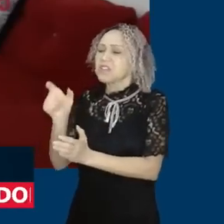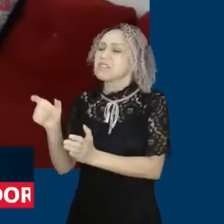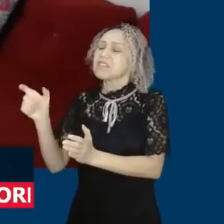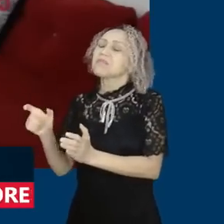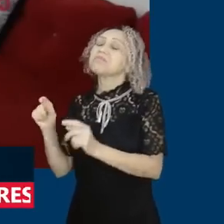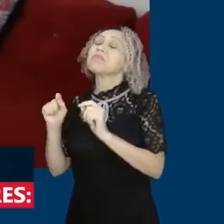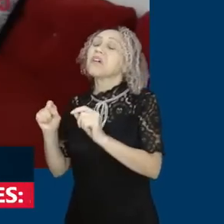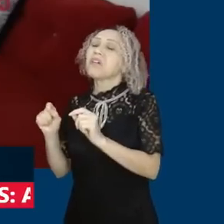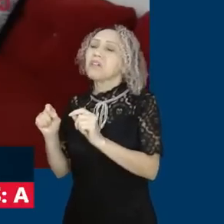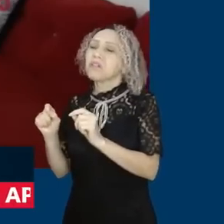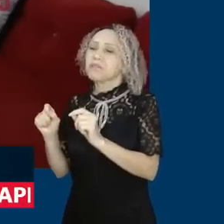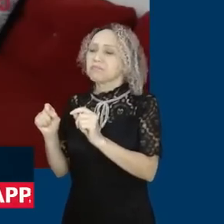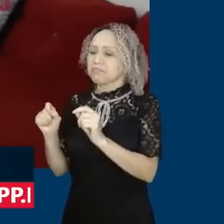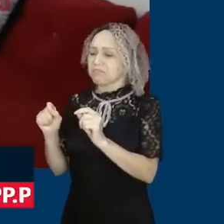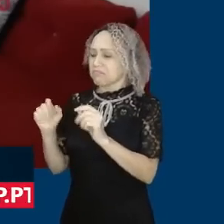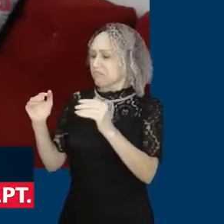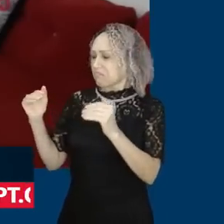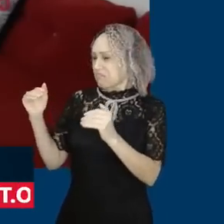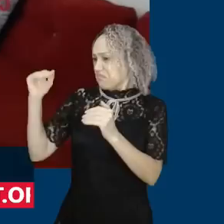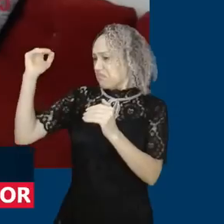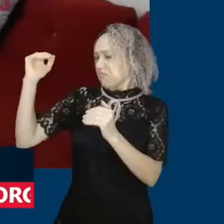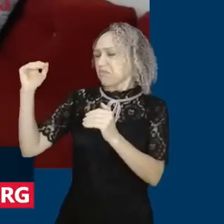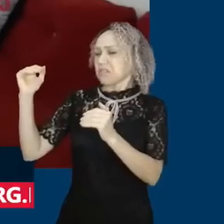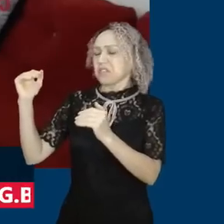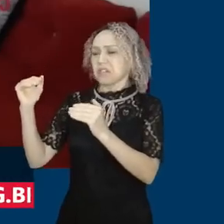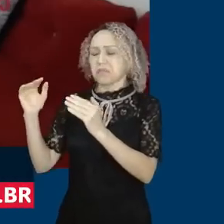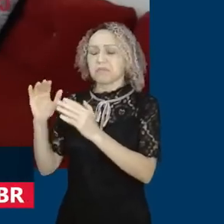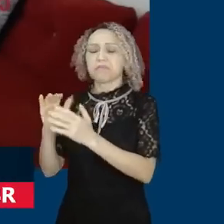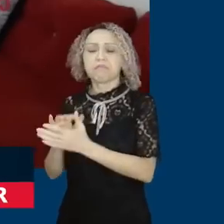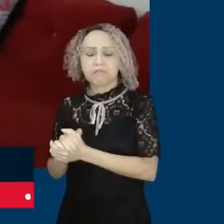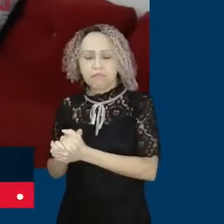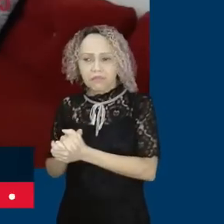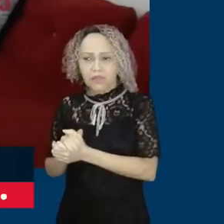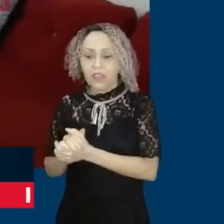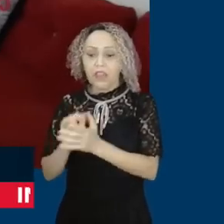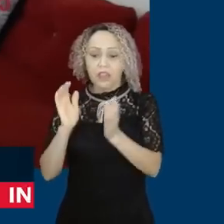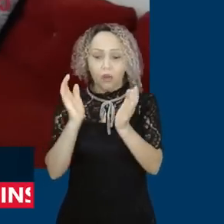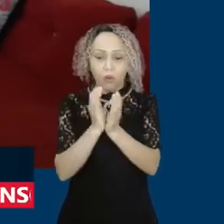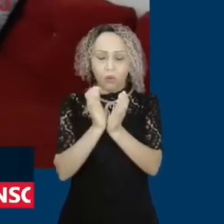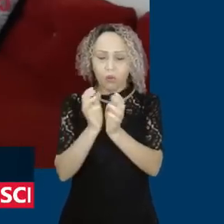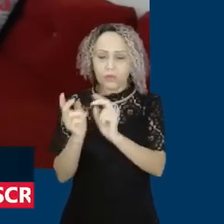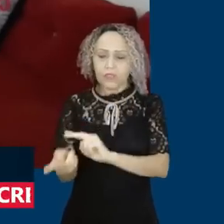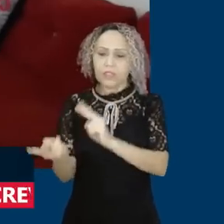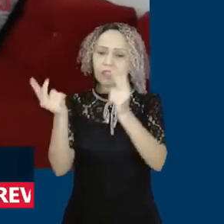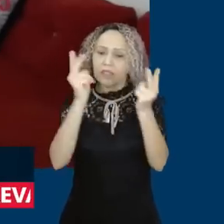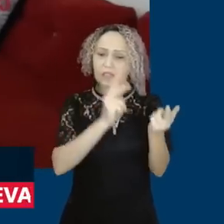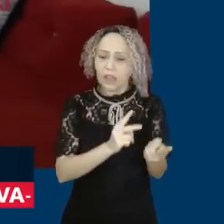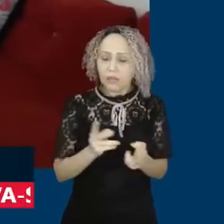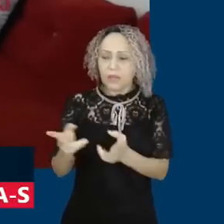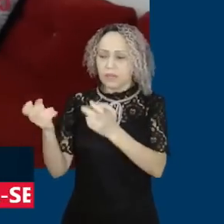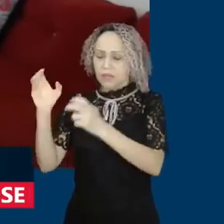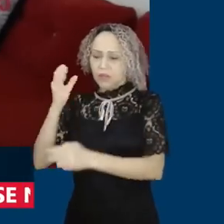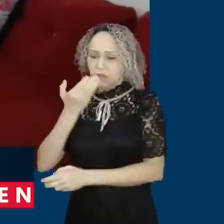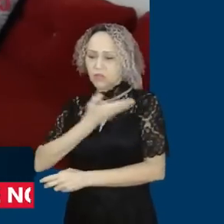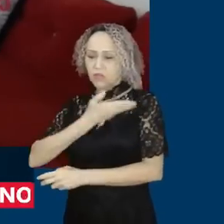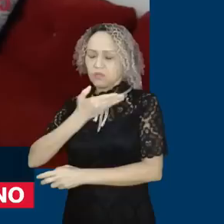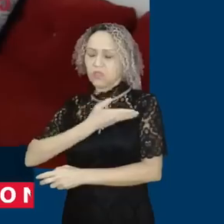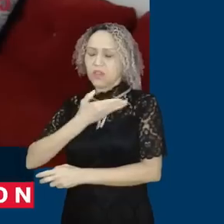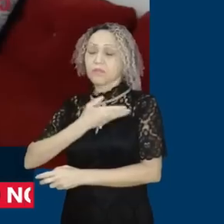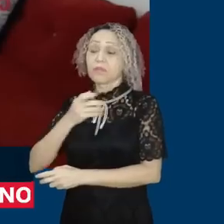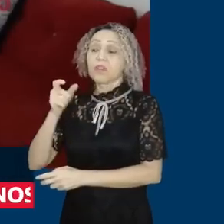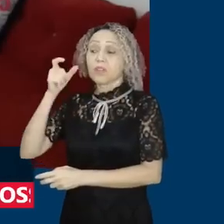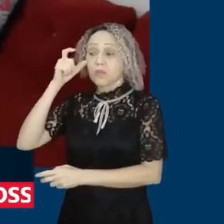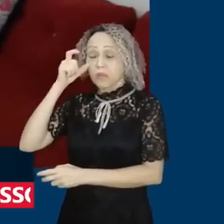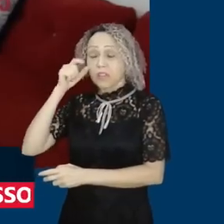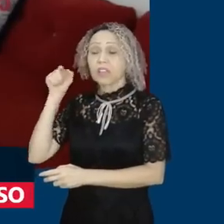de cima, e de modo inquestionável a transição argumentou que para esses do andar de cima, os amigos de Guedes, o Estado não